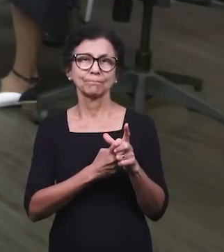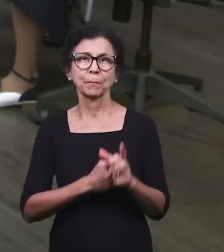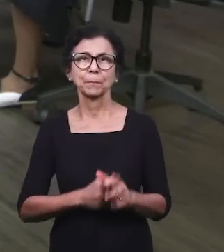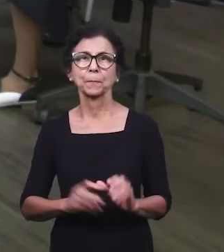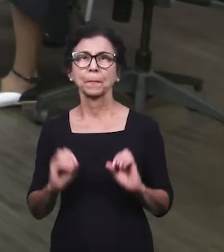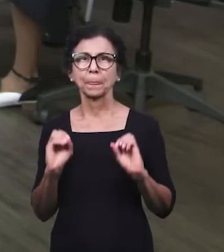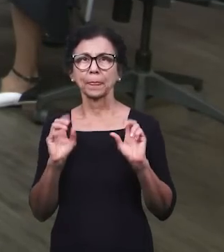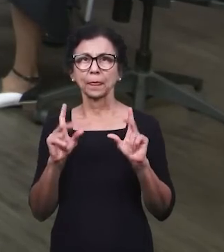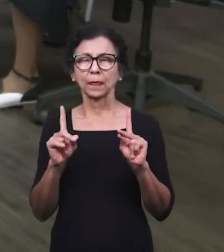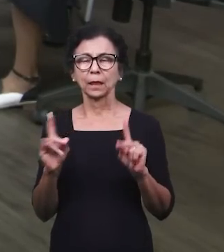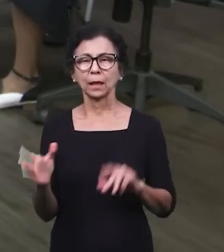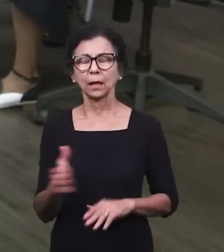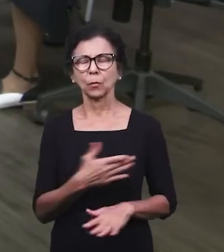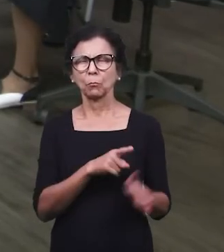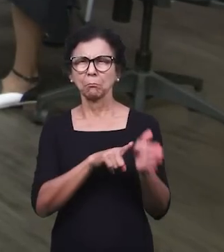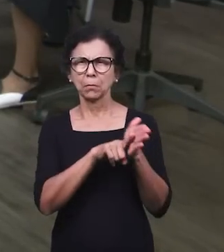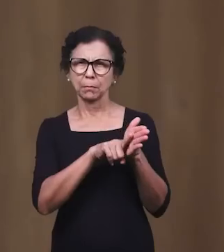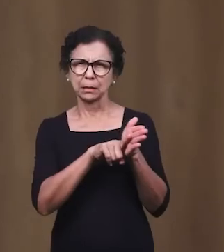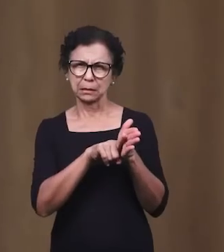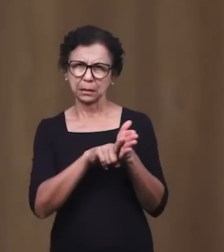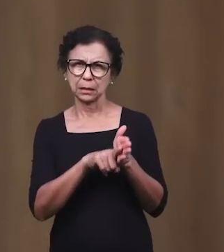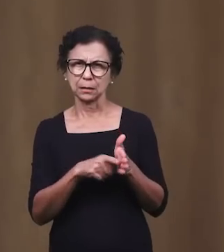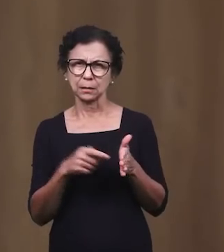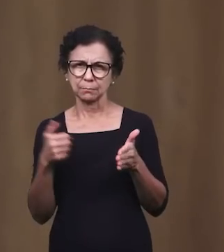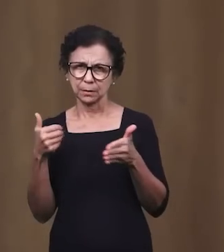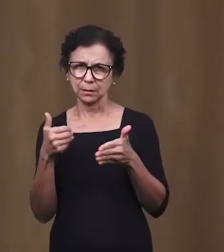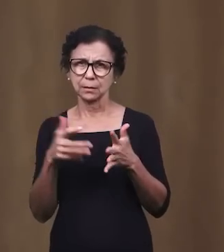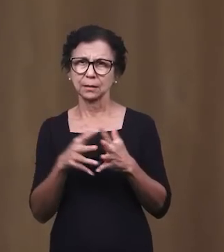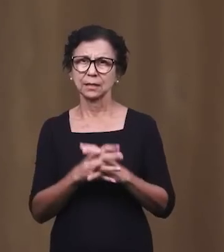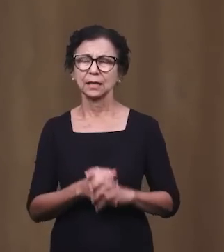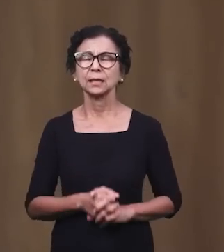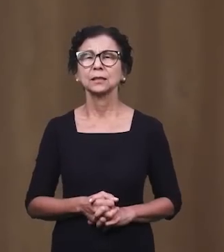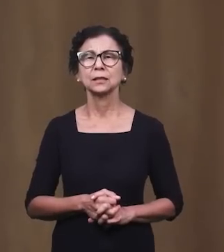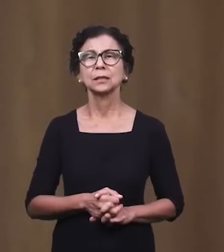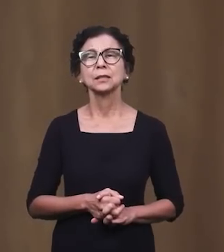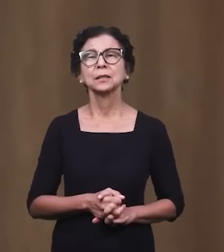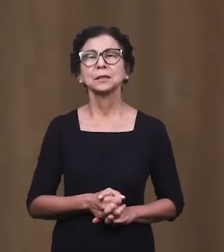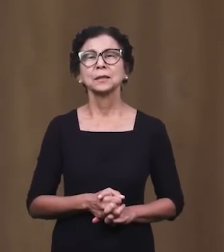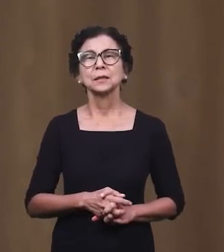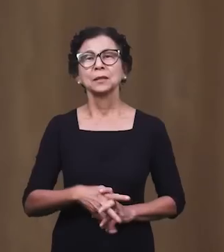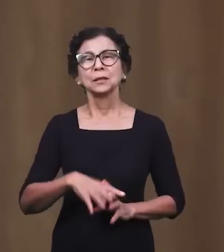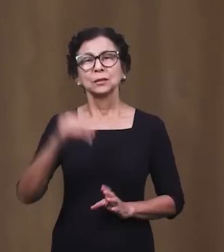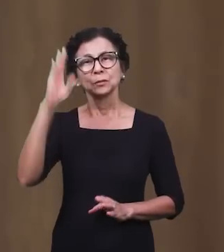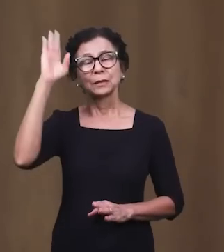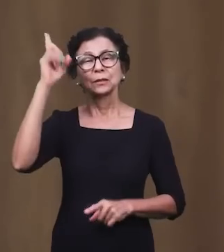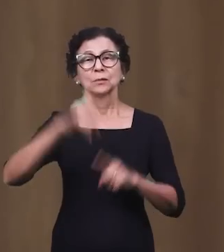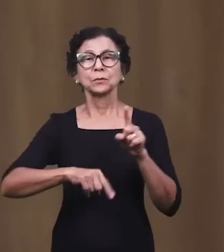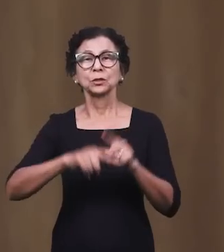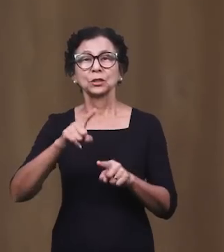lá, uma pesquisa recente mostra que os principais objetos de consumo dos jovens